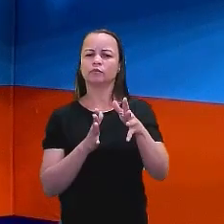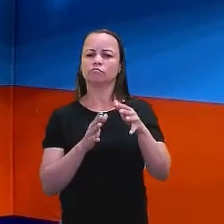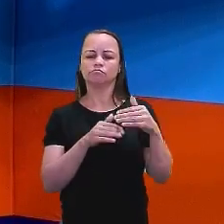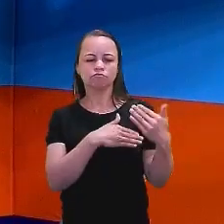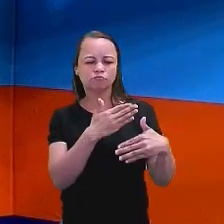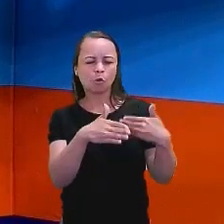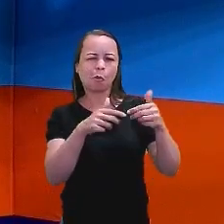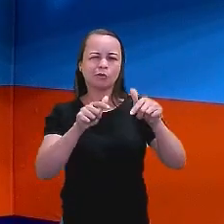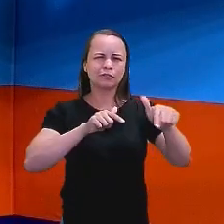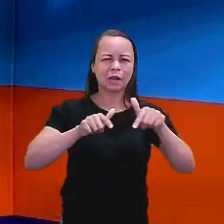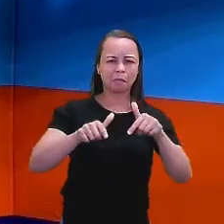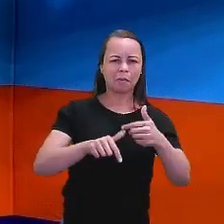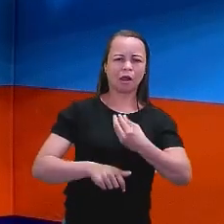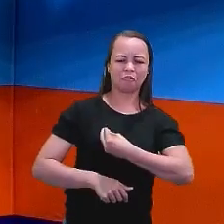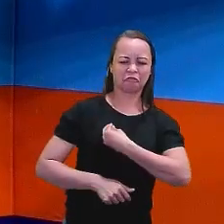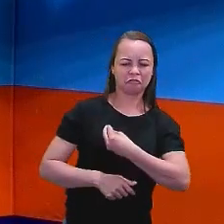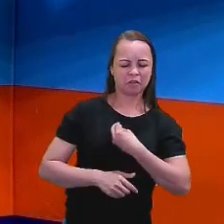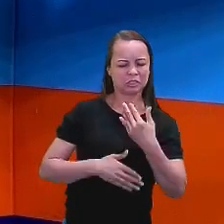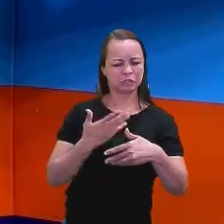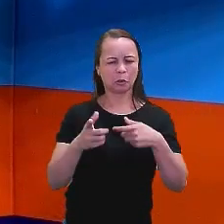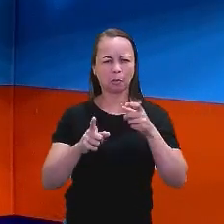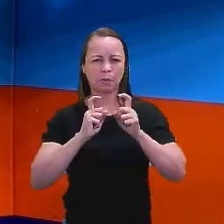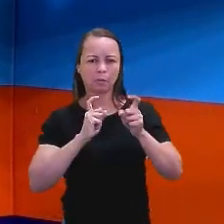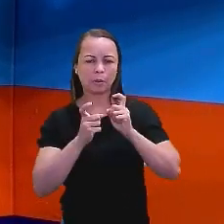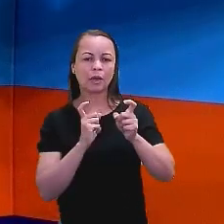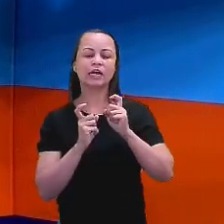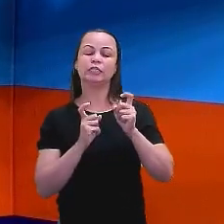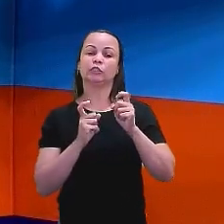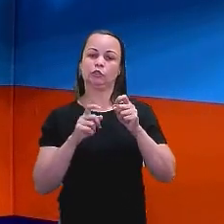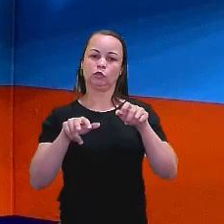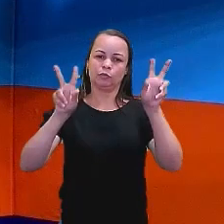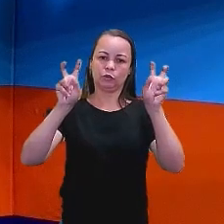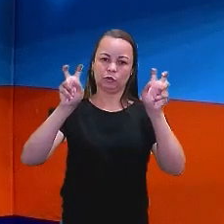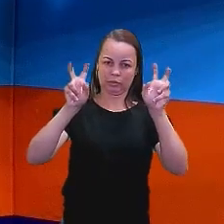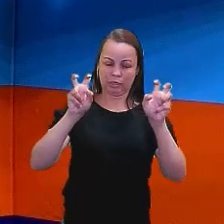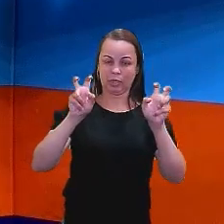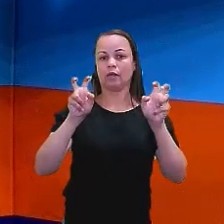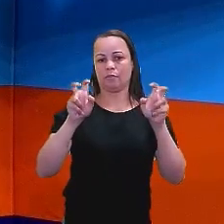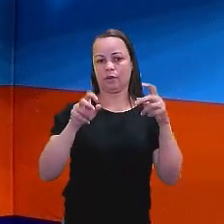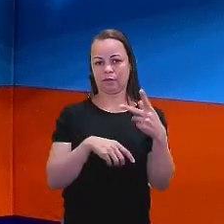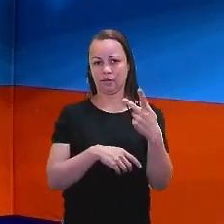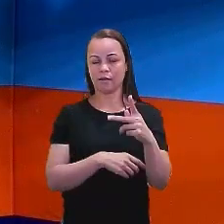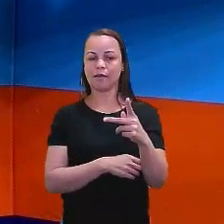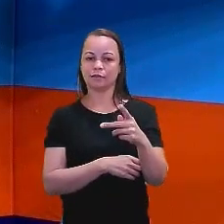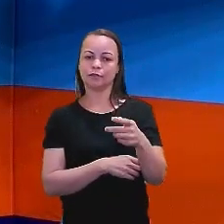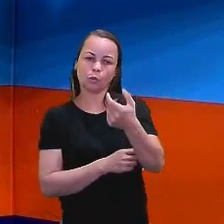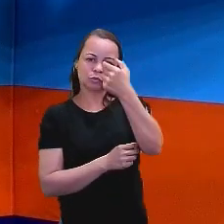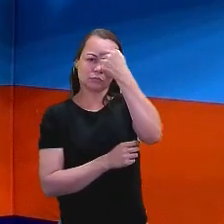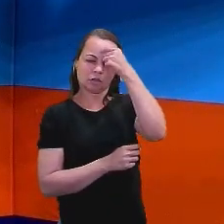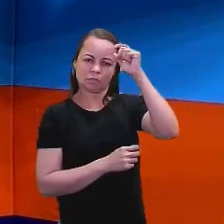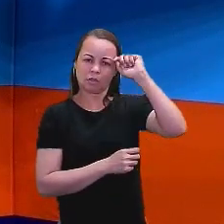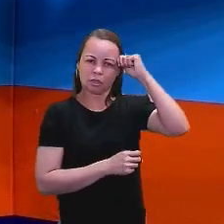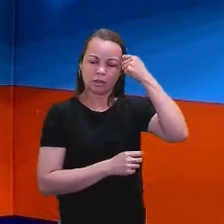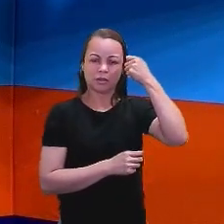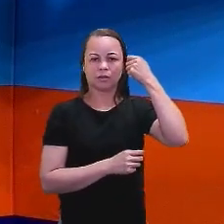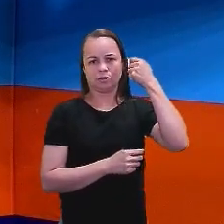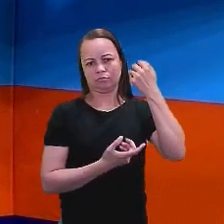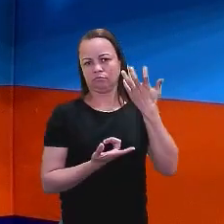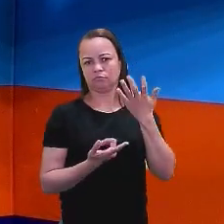e vivência, discussão sobre o tema que é consciência negra seja